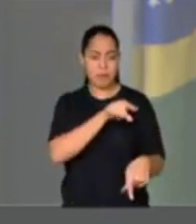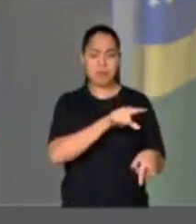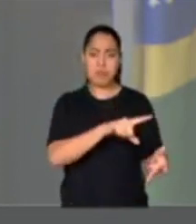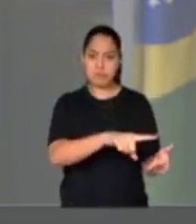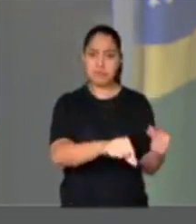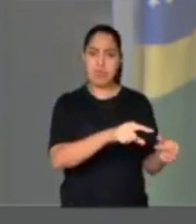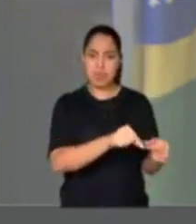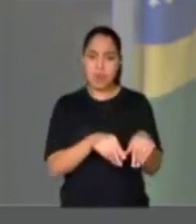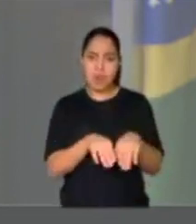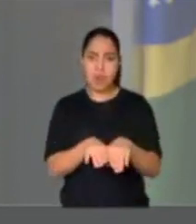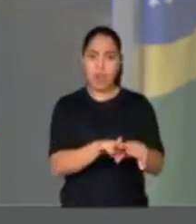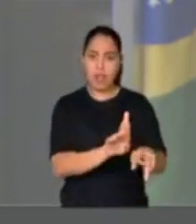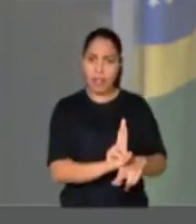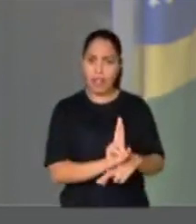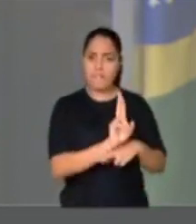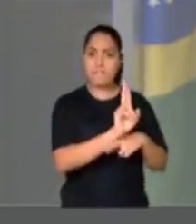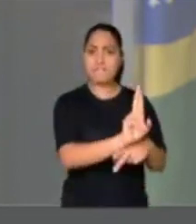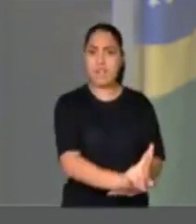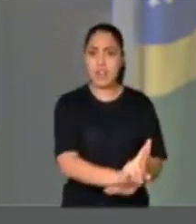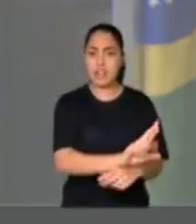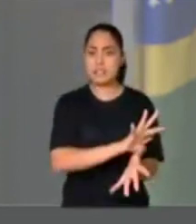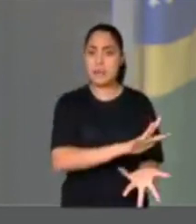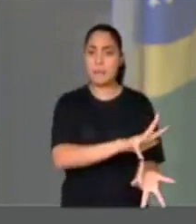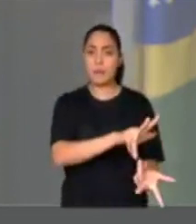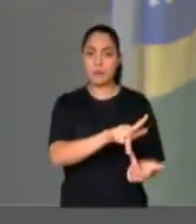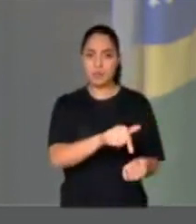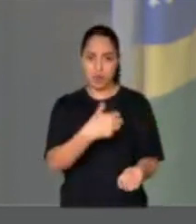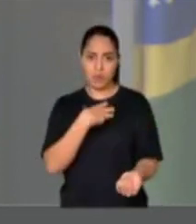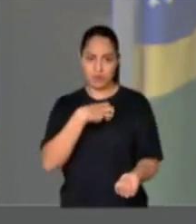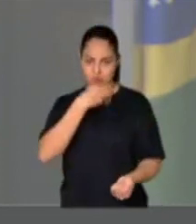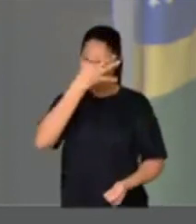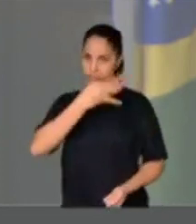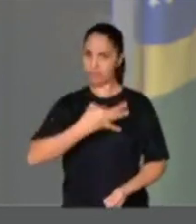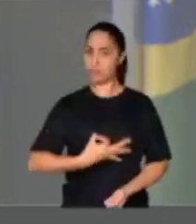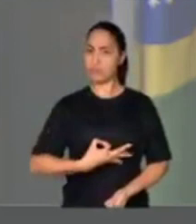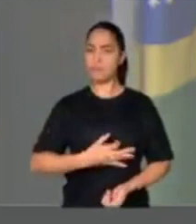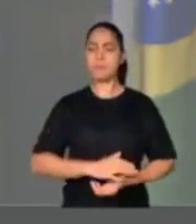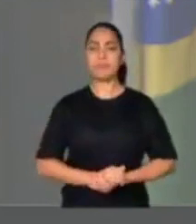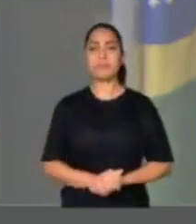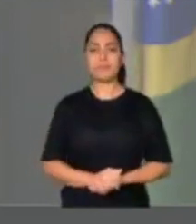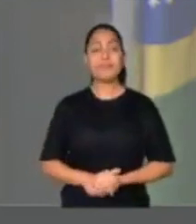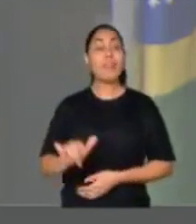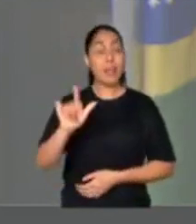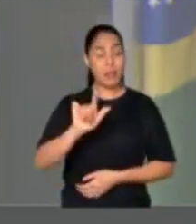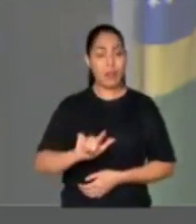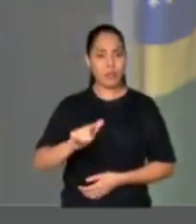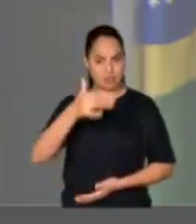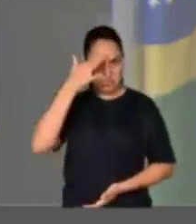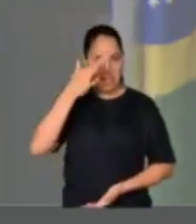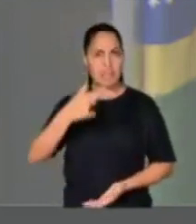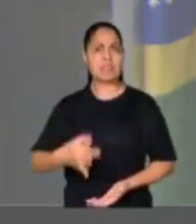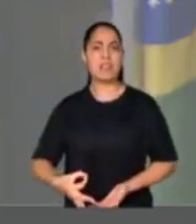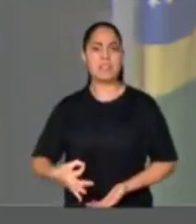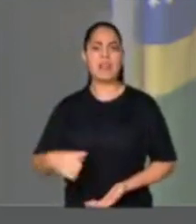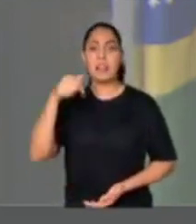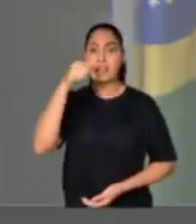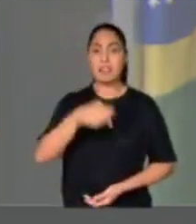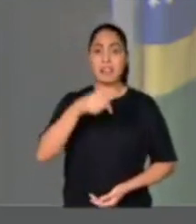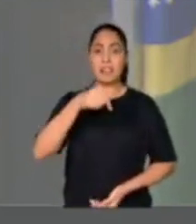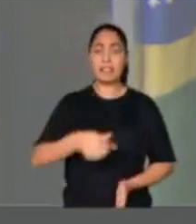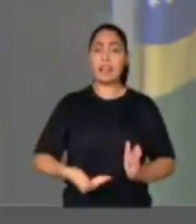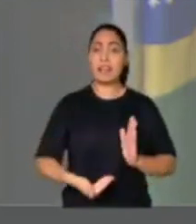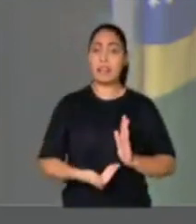referência mundial nesse sentido. Pode ter certeza, embaixador, que este Congresso